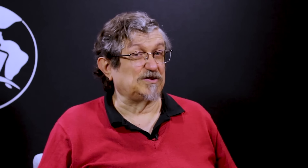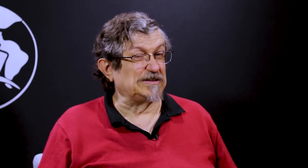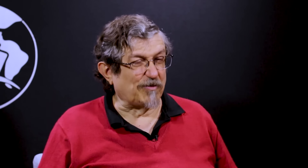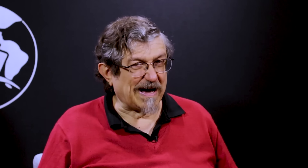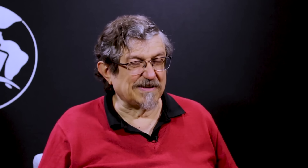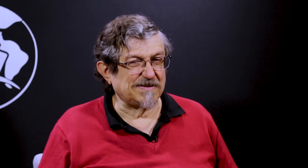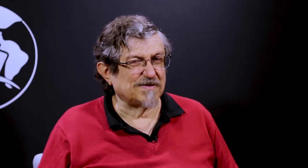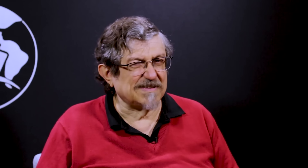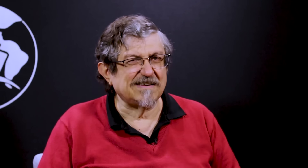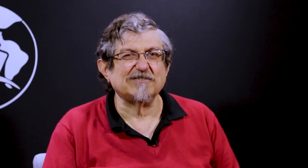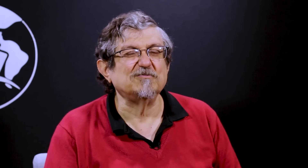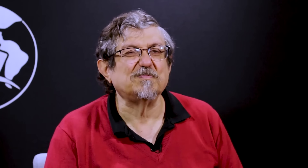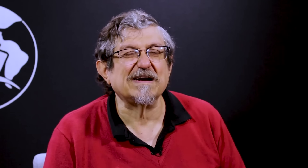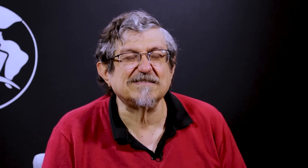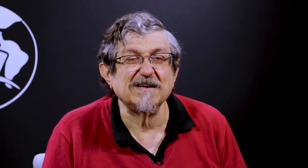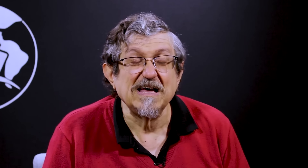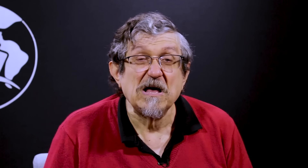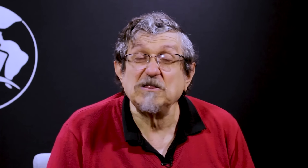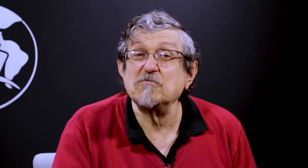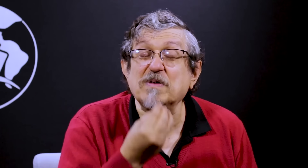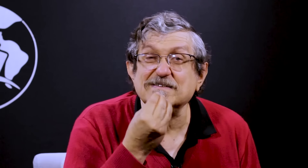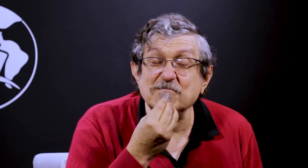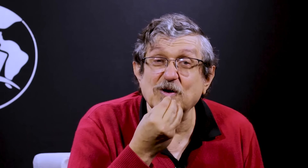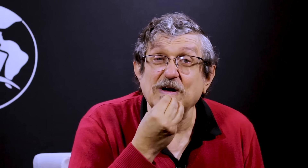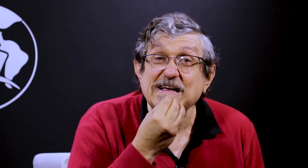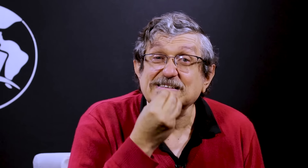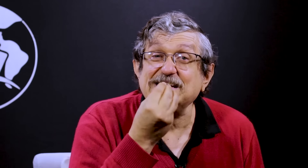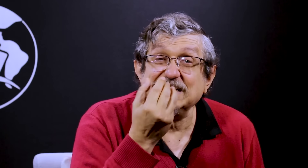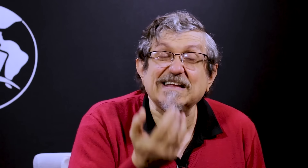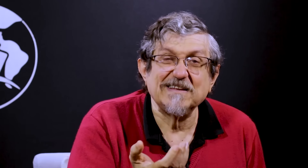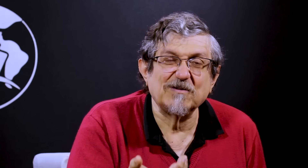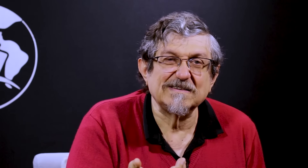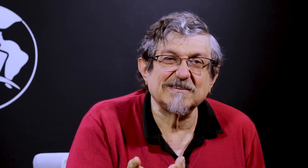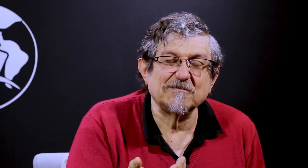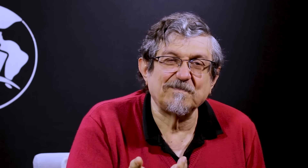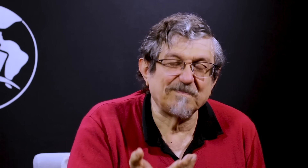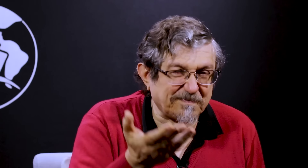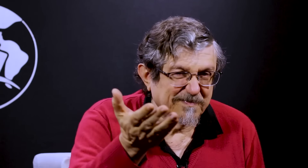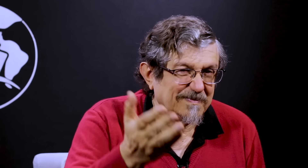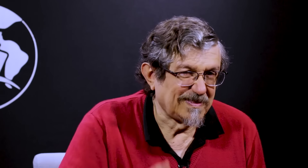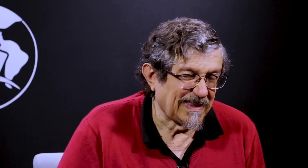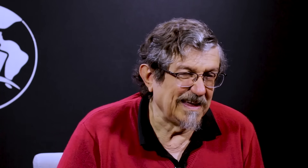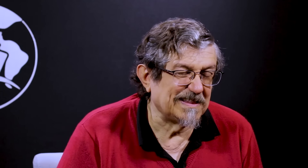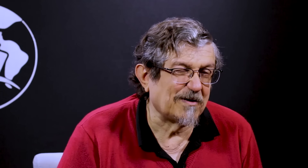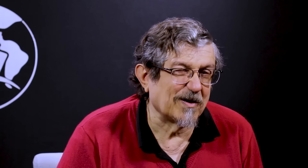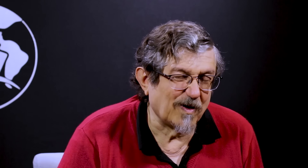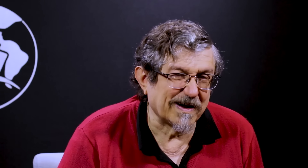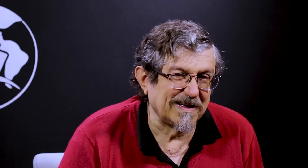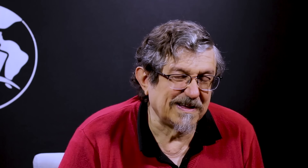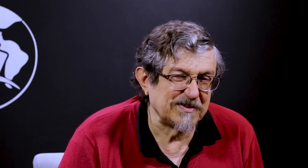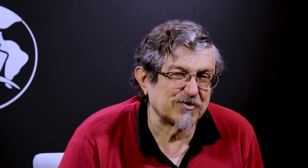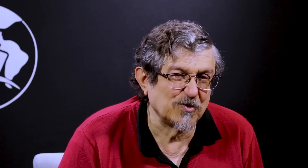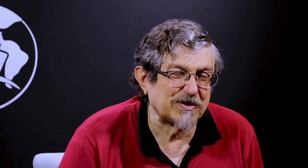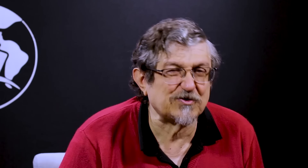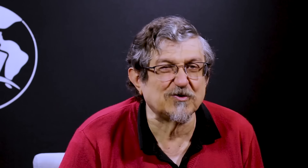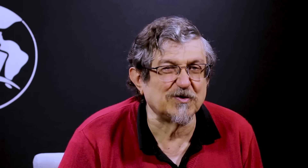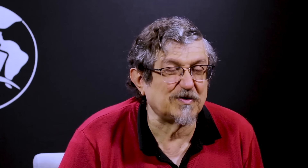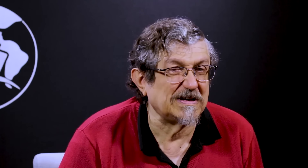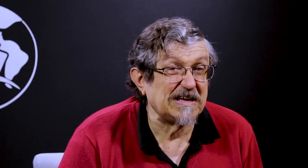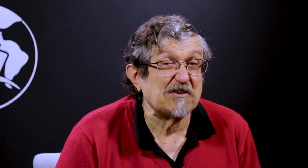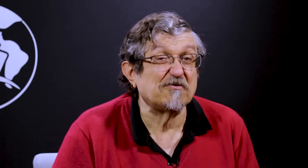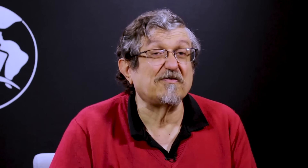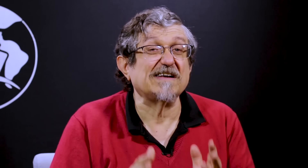não arde você já não par não percebeu se entendeu a lição então agora escutem de